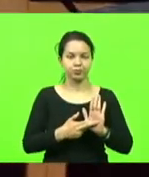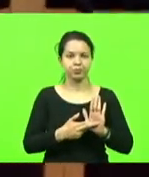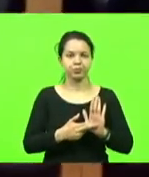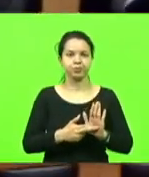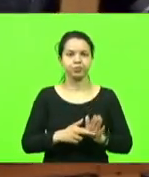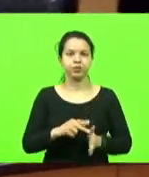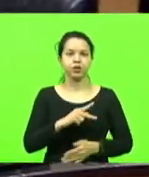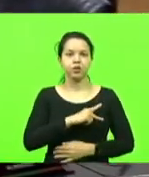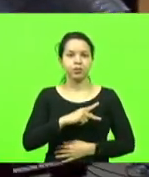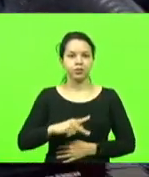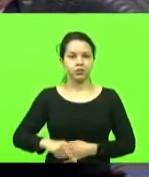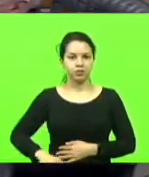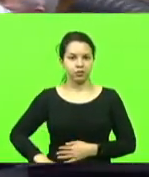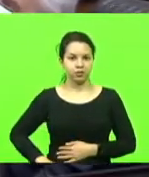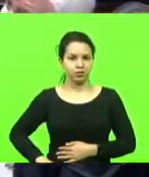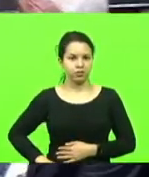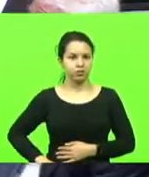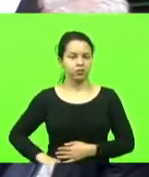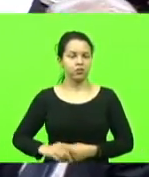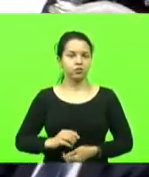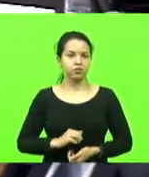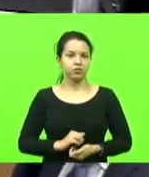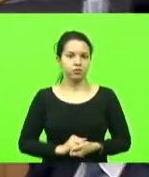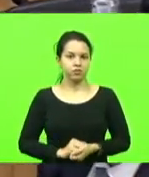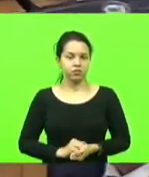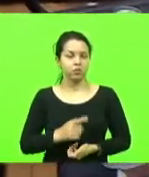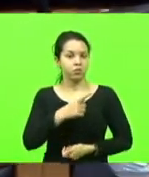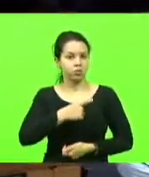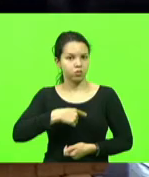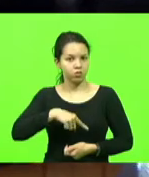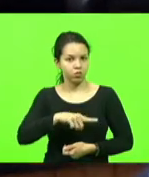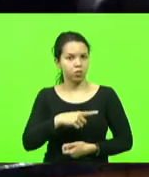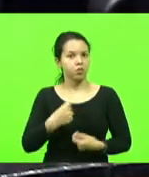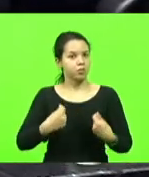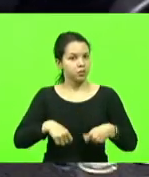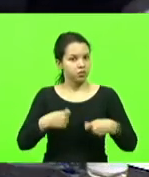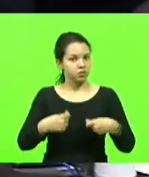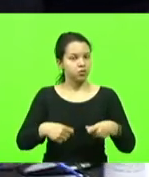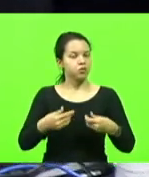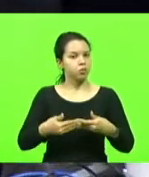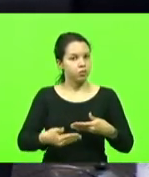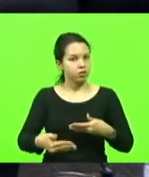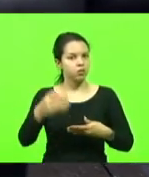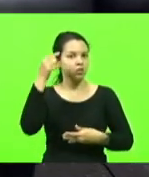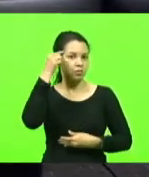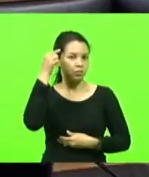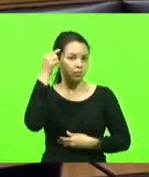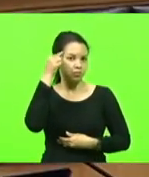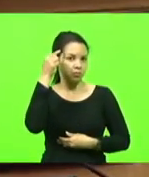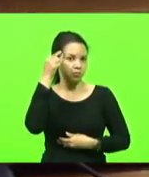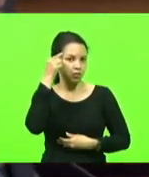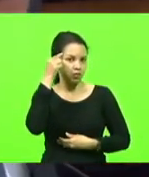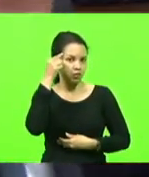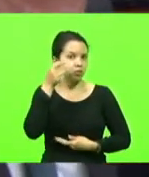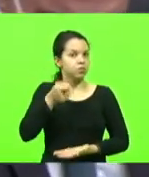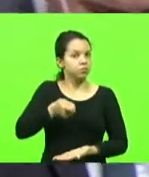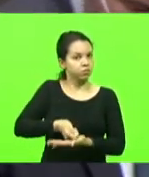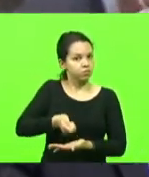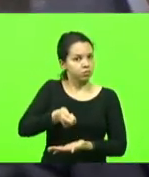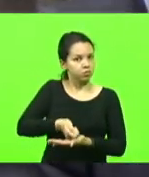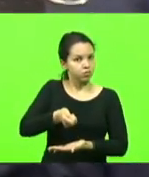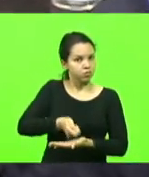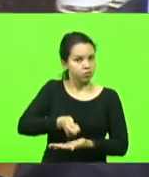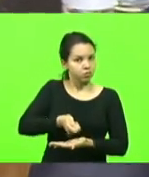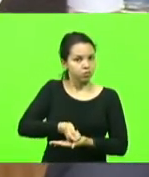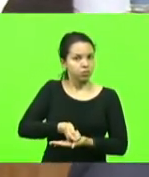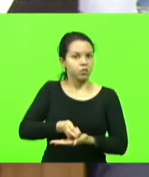Presidente, uma das coisas que a gente precisa começar a pensar e exigir é